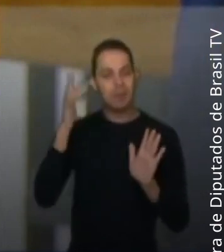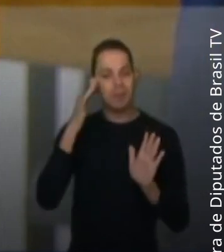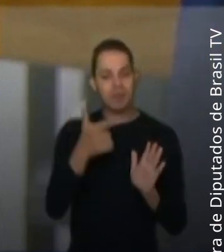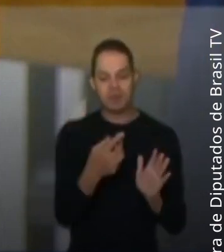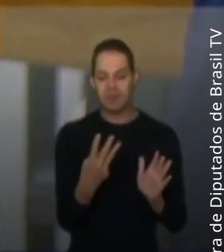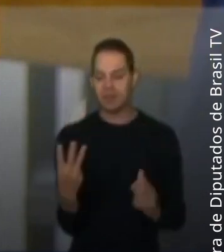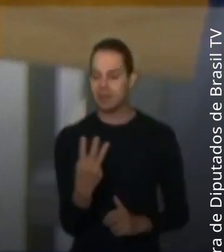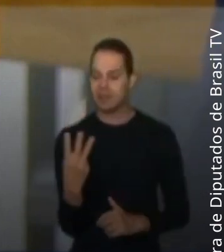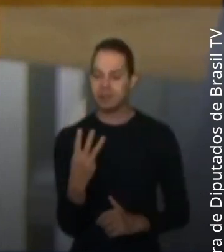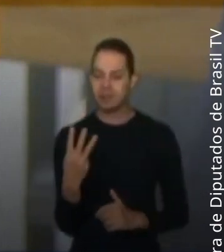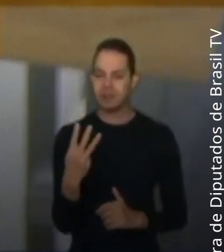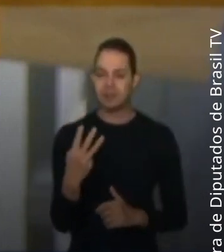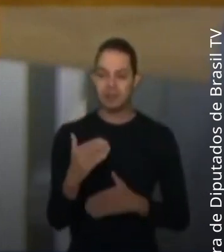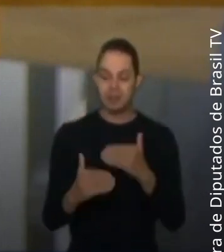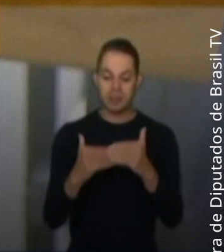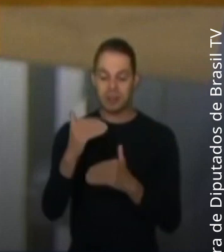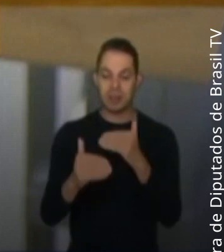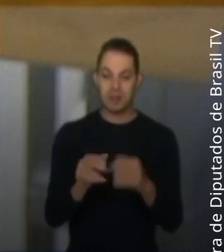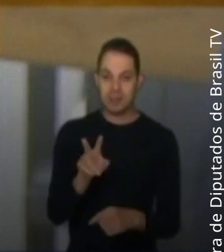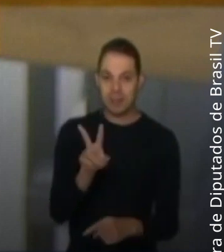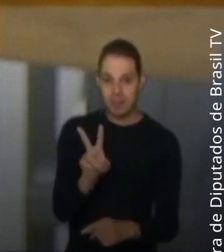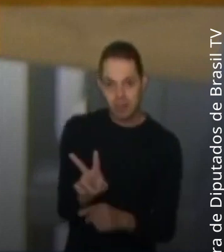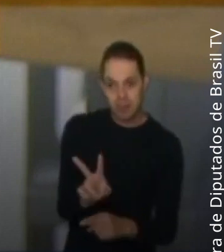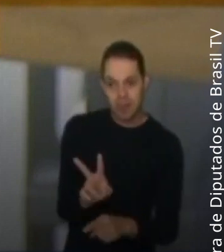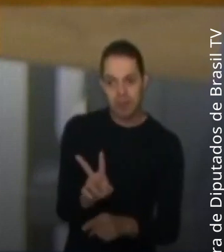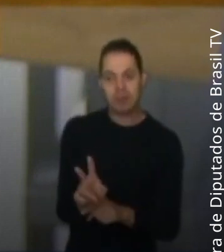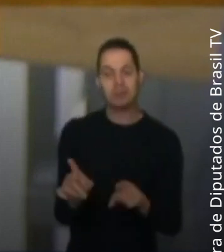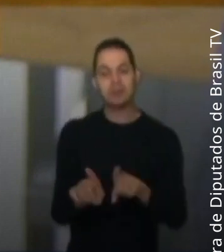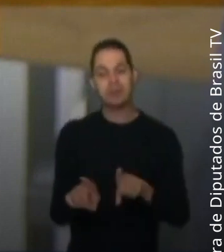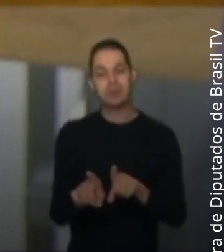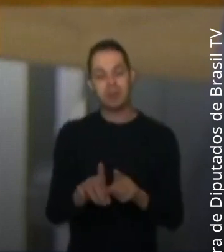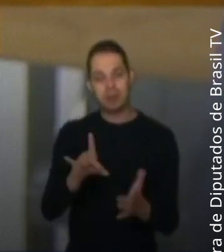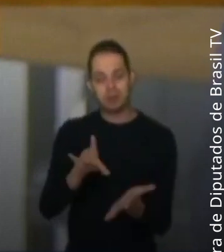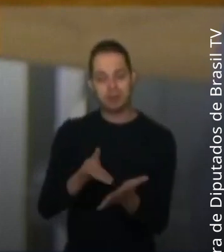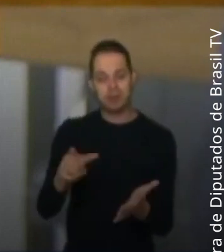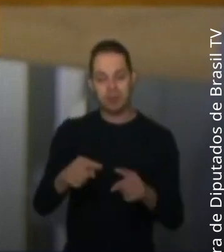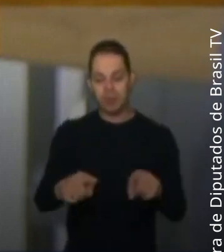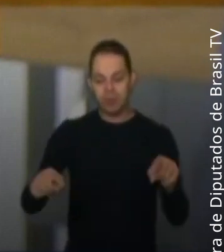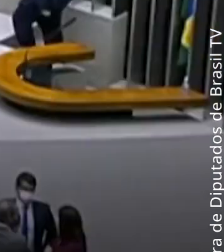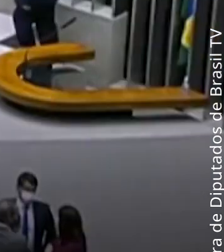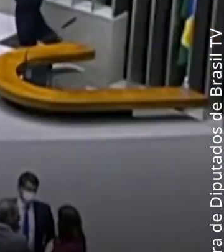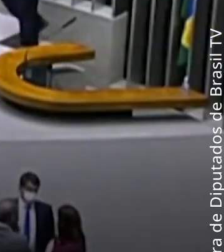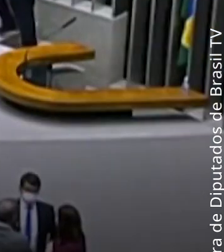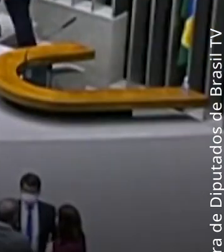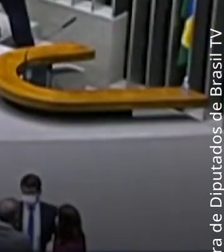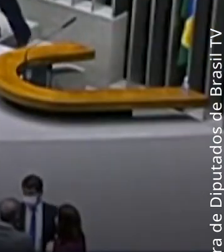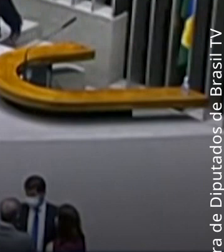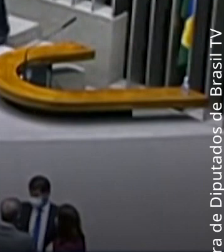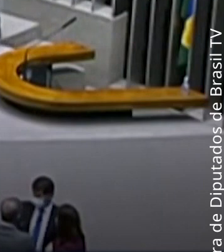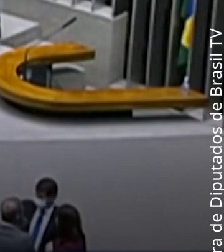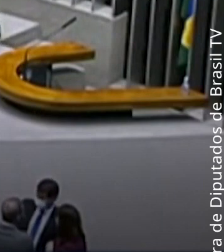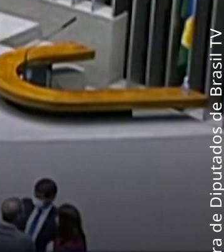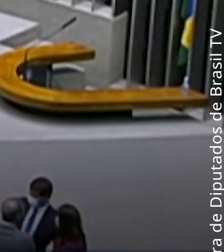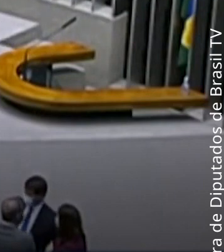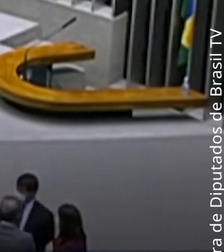2633, no sentido de avançar na proteção, na concretização da demarcação das terras indígenas. Que possibilita a